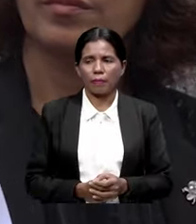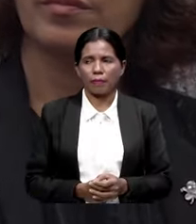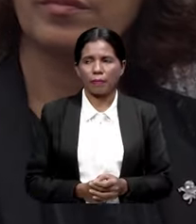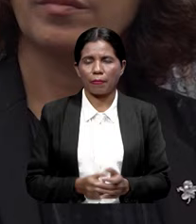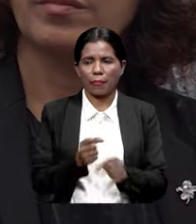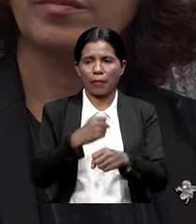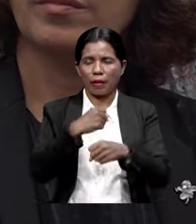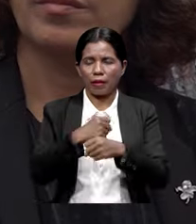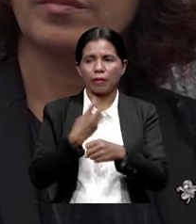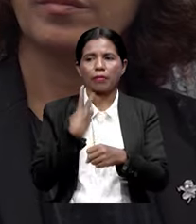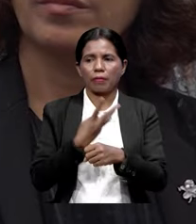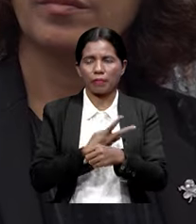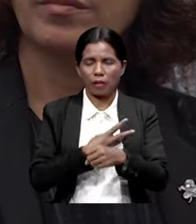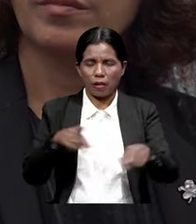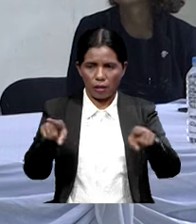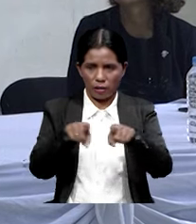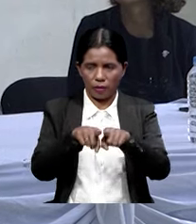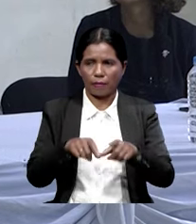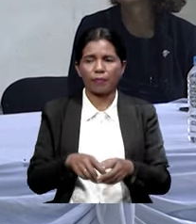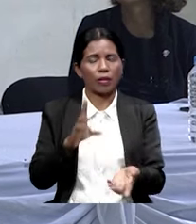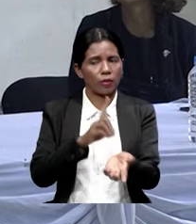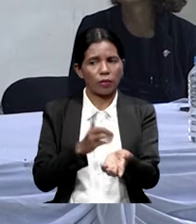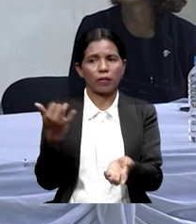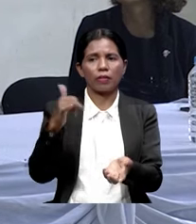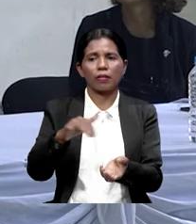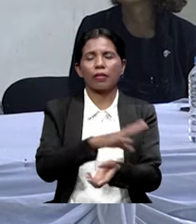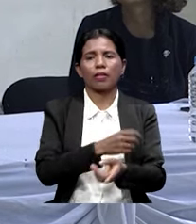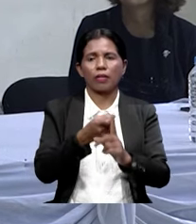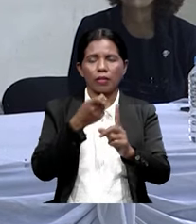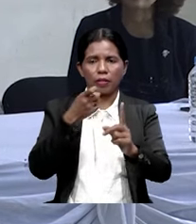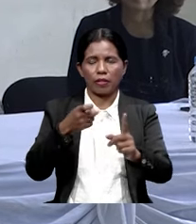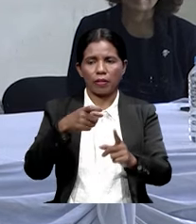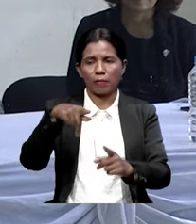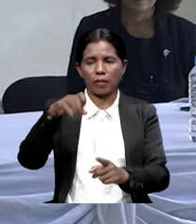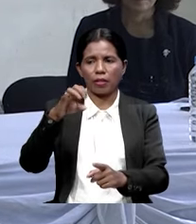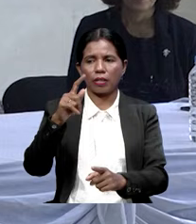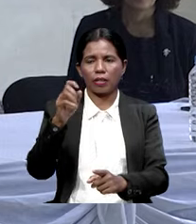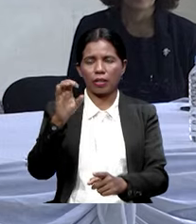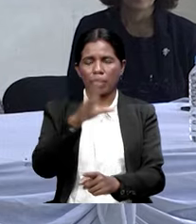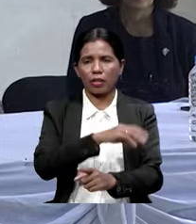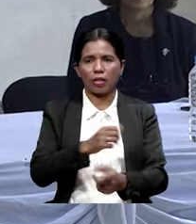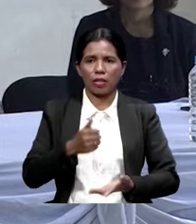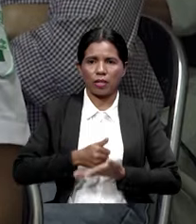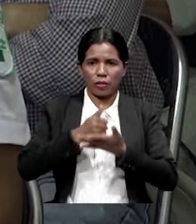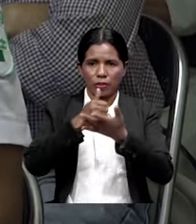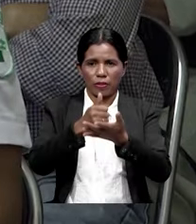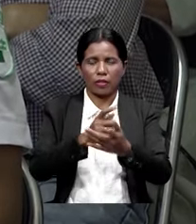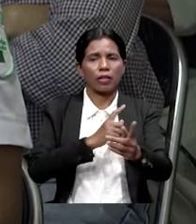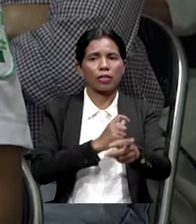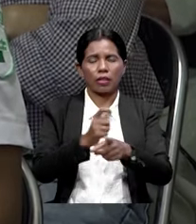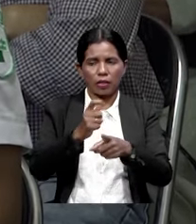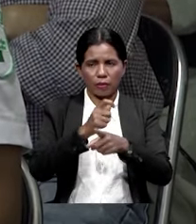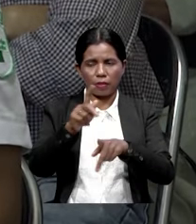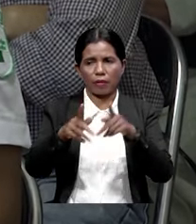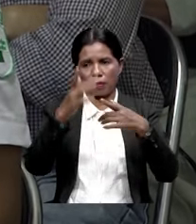halo e estamos halo se nessa. Doutora Silvia Husi Asia Pacific Palliative Care Network nebe facilita treinamento intensivo para